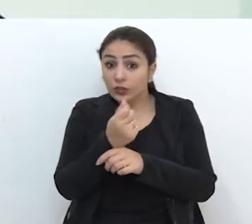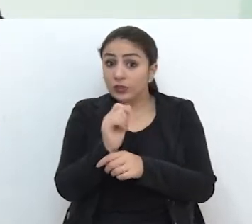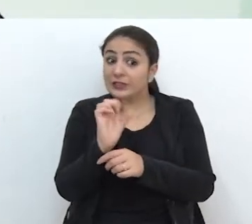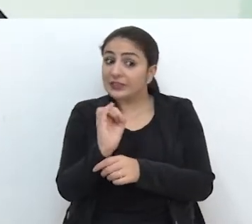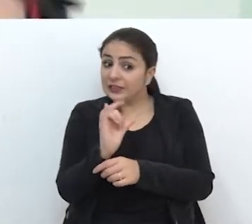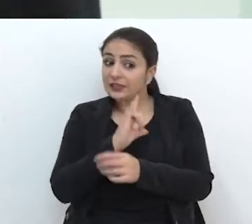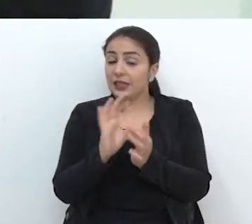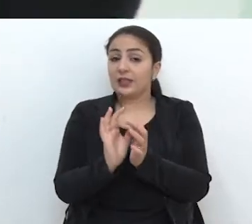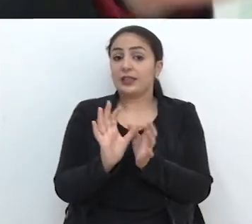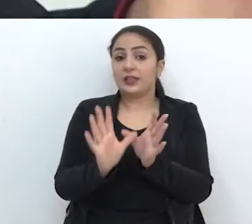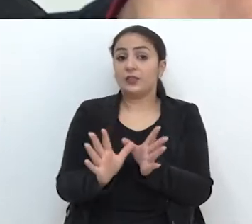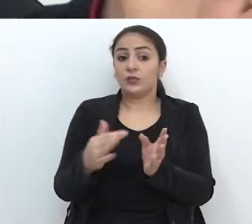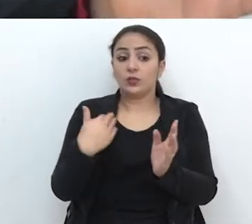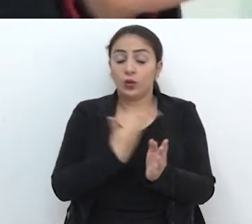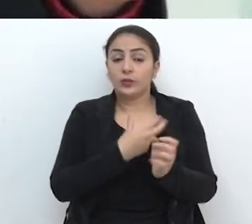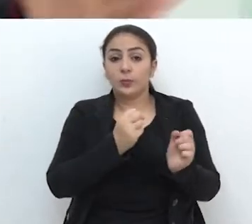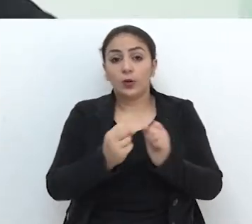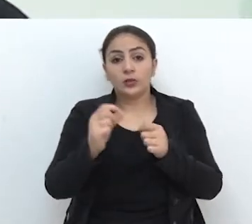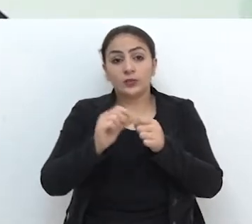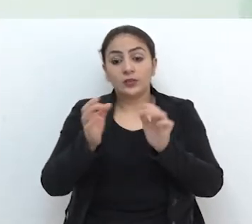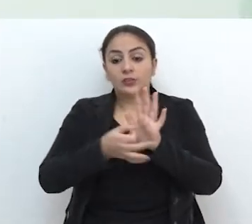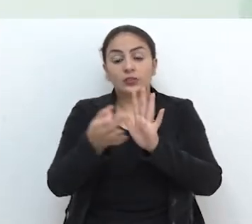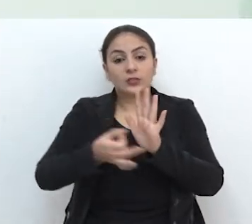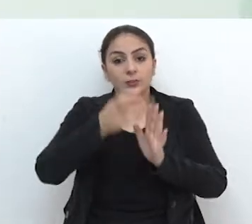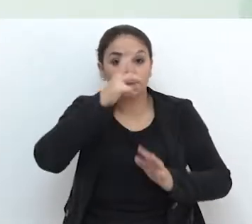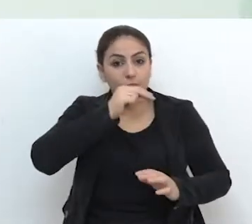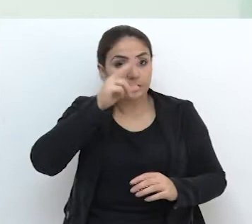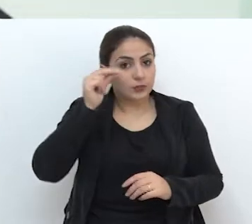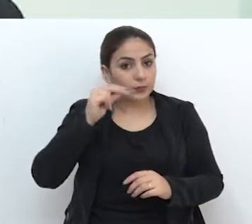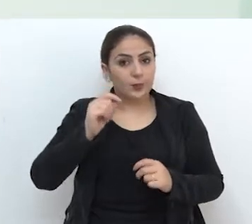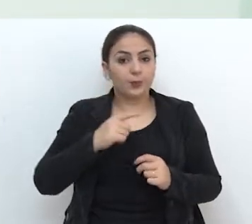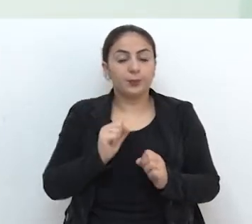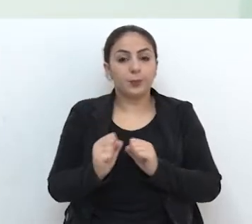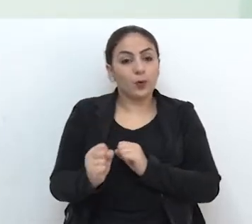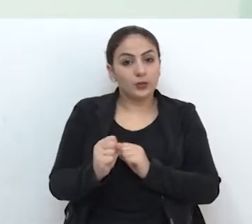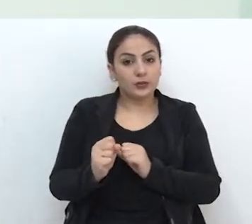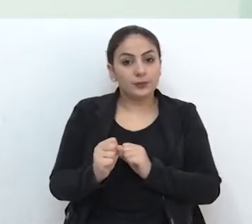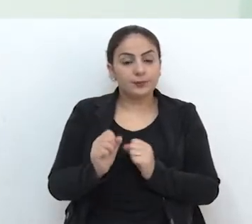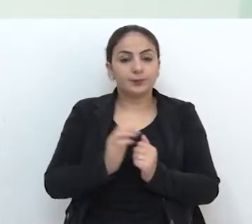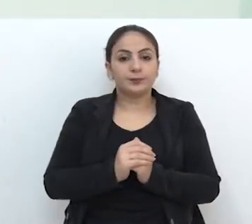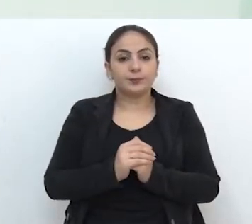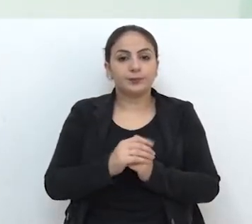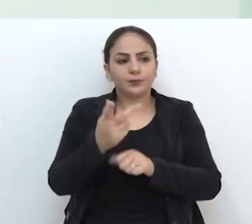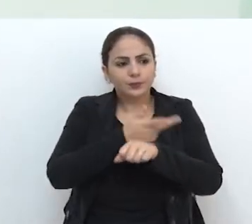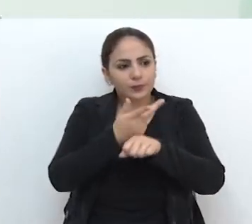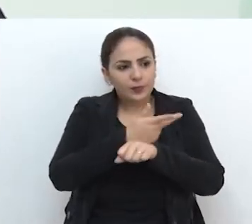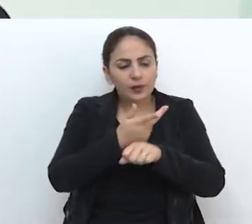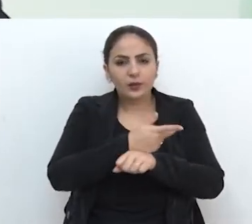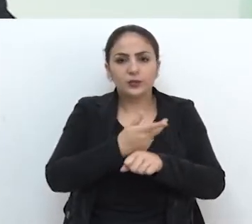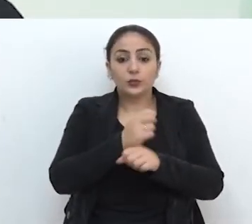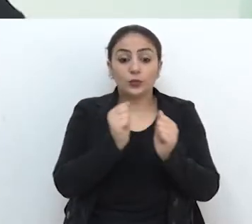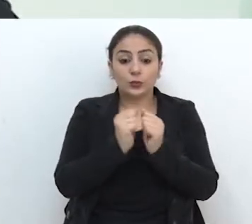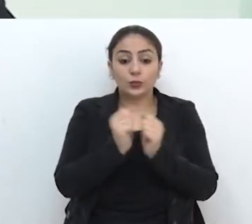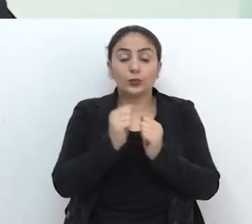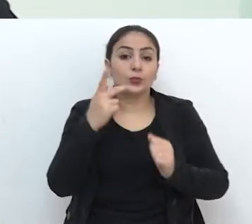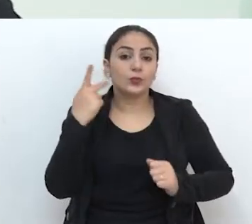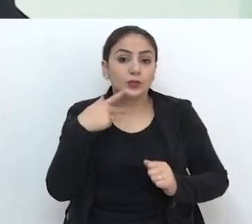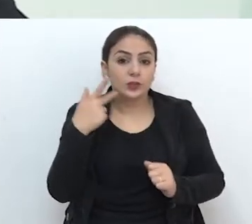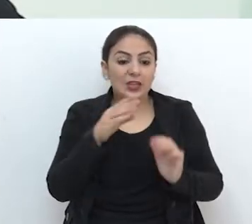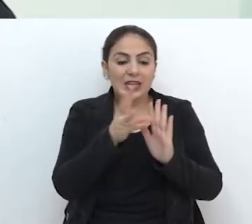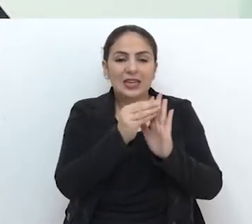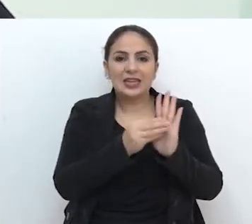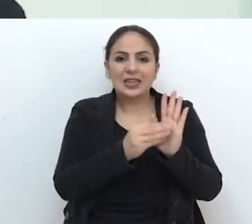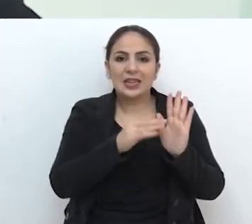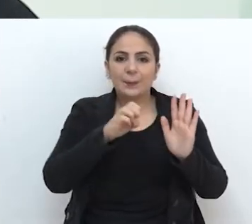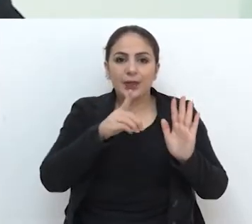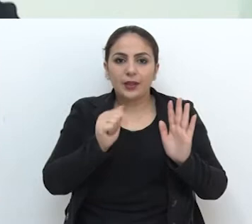onde tem. A gente pode fazer as indicações para o executivo, buscar com os nossos parlamentares, uma emenda parlamentar, mas a